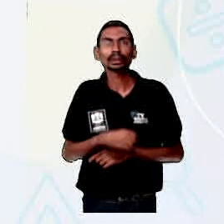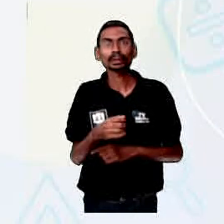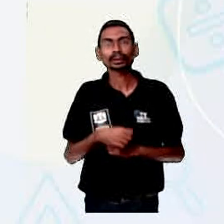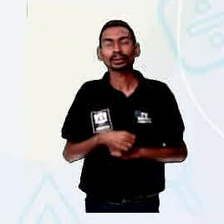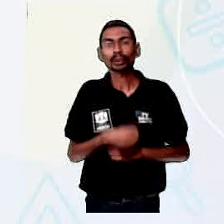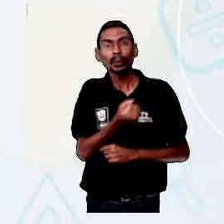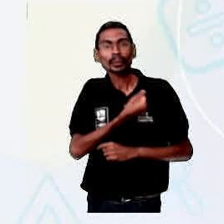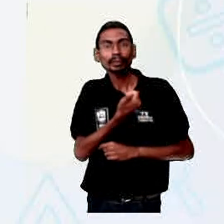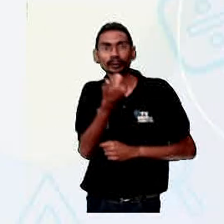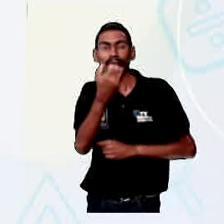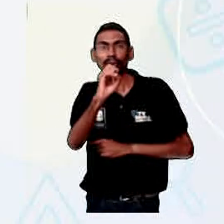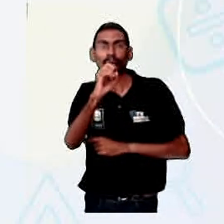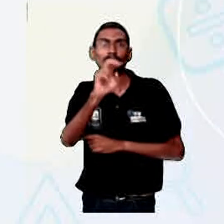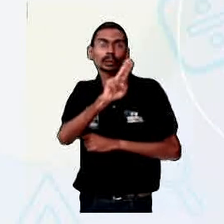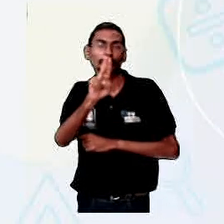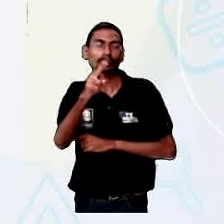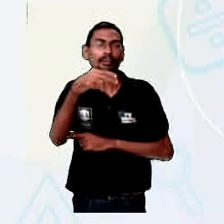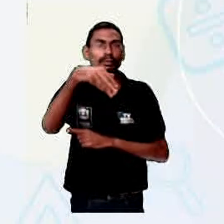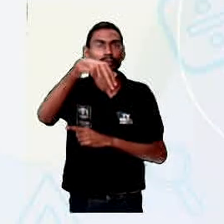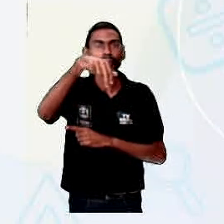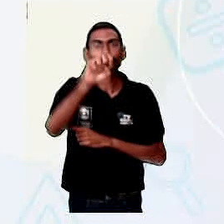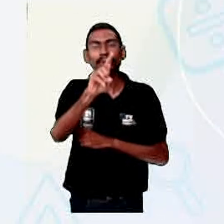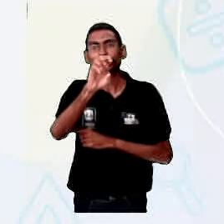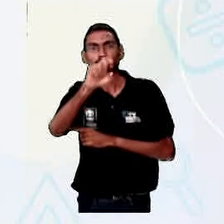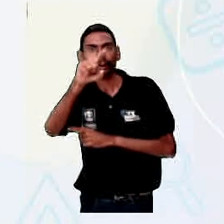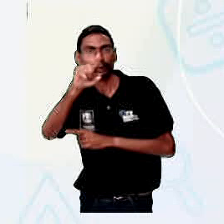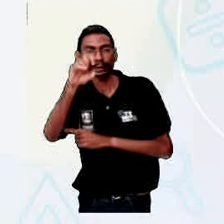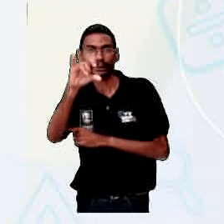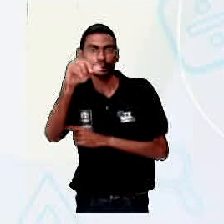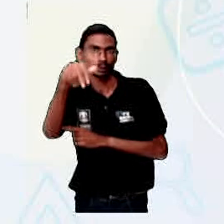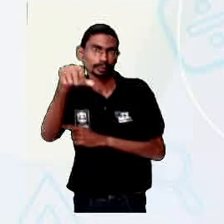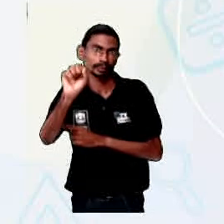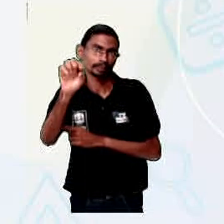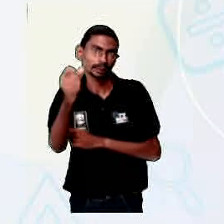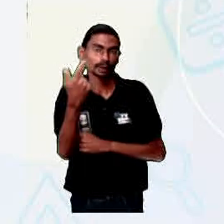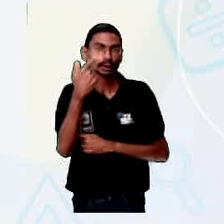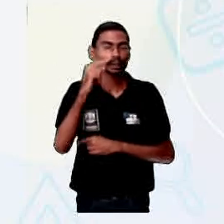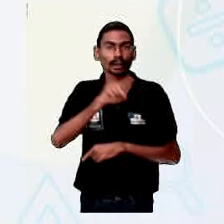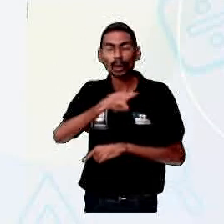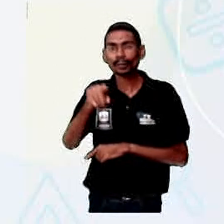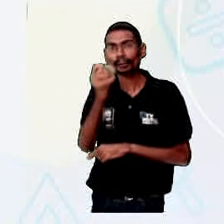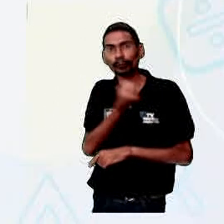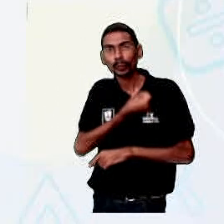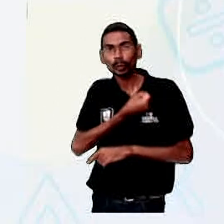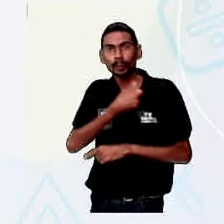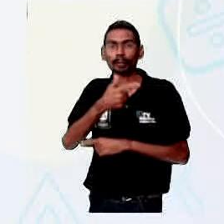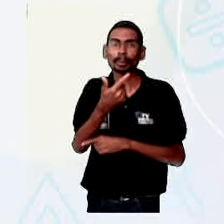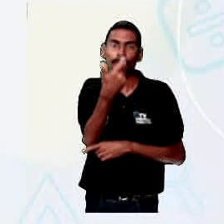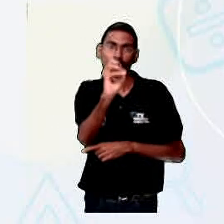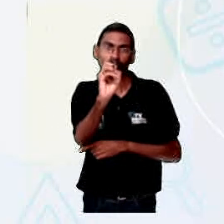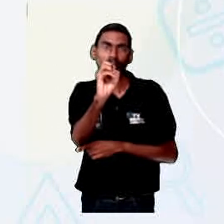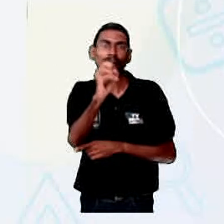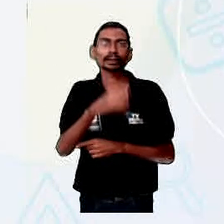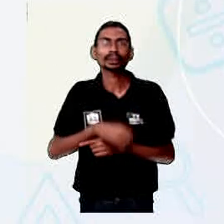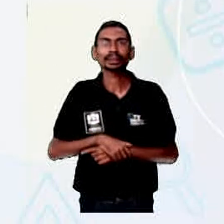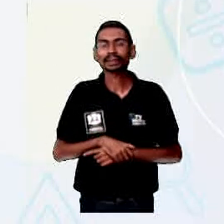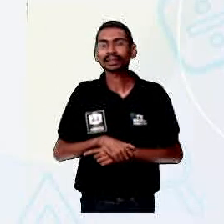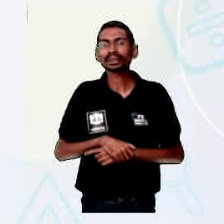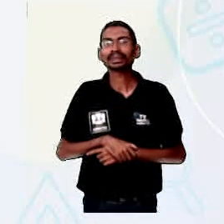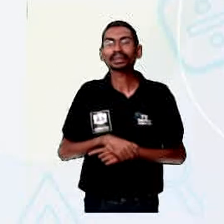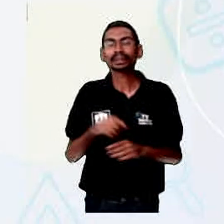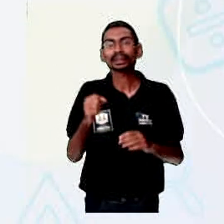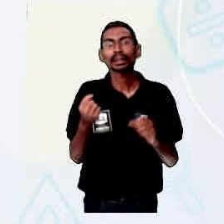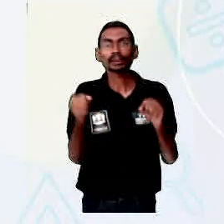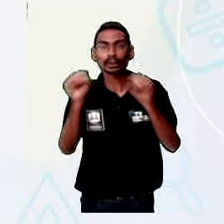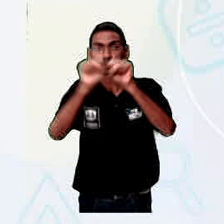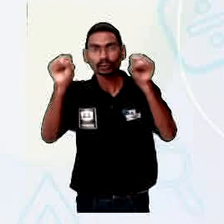já pega e lembra de 10, que é o exemplo que a gente vai ver mais na frente. Esse sistema foi criado por volta do século V